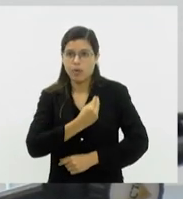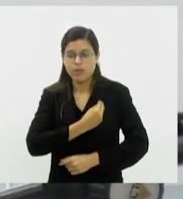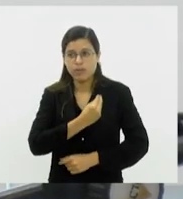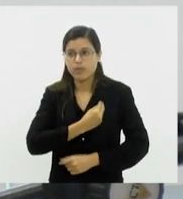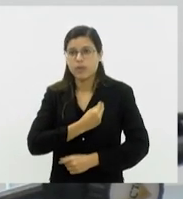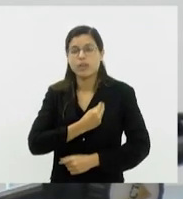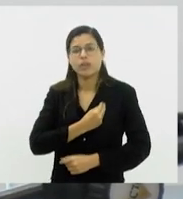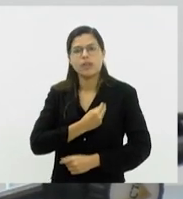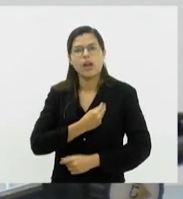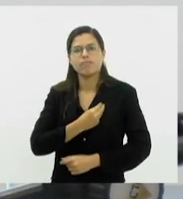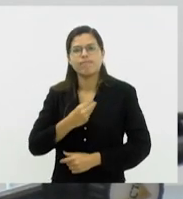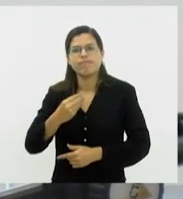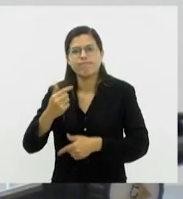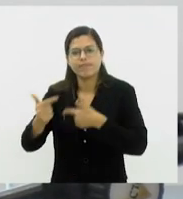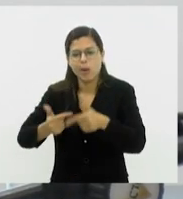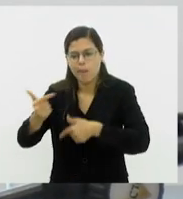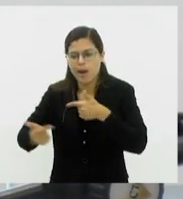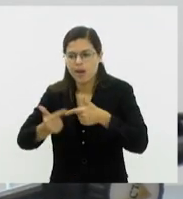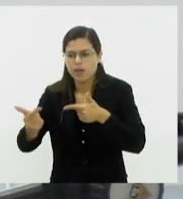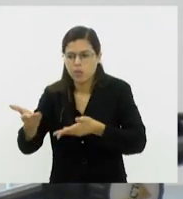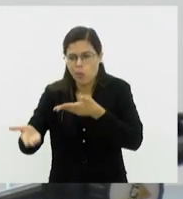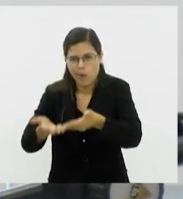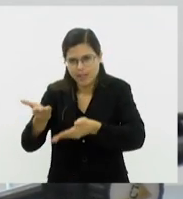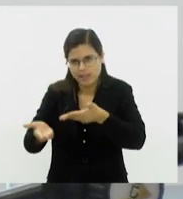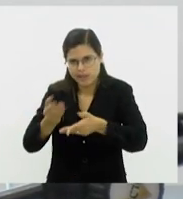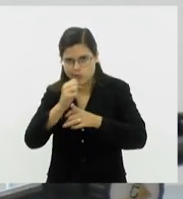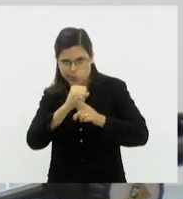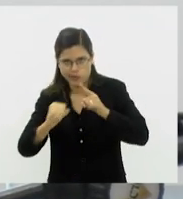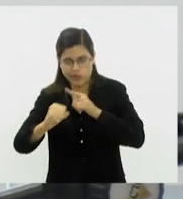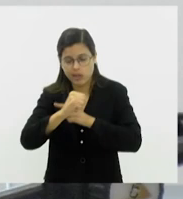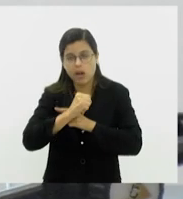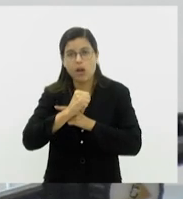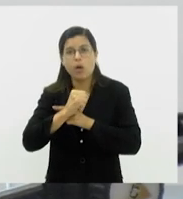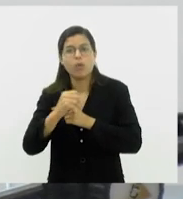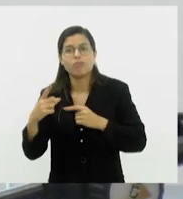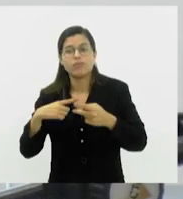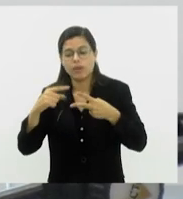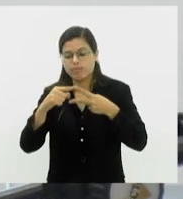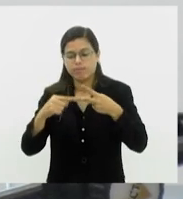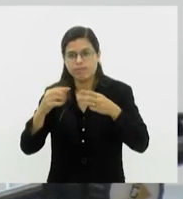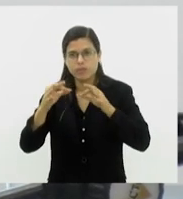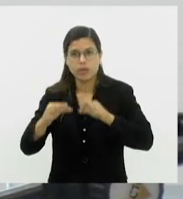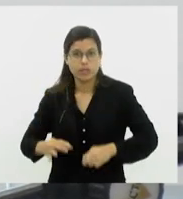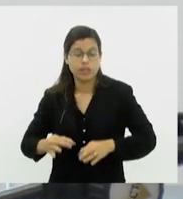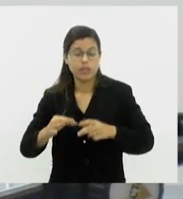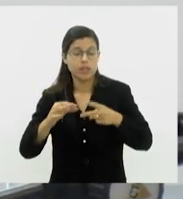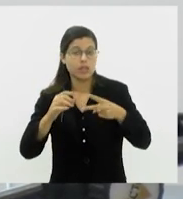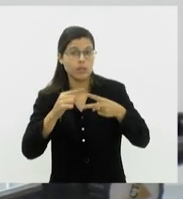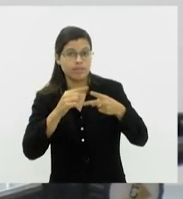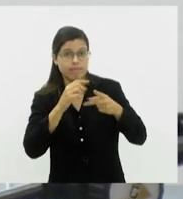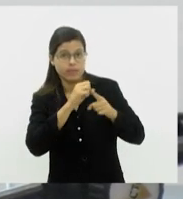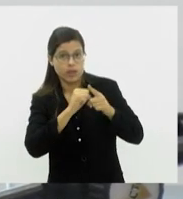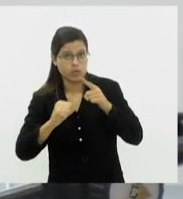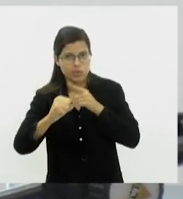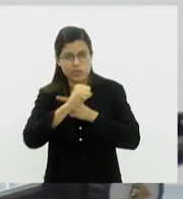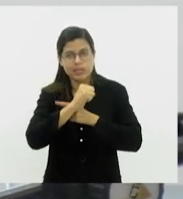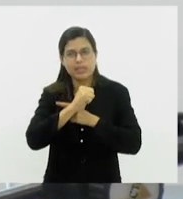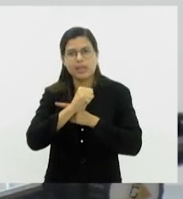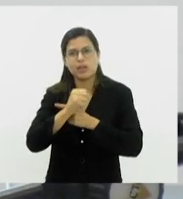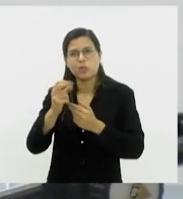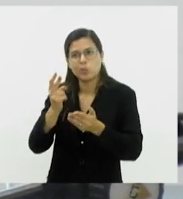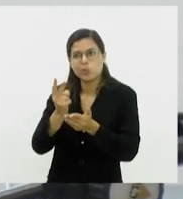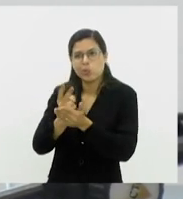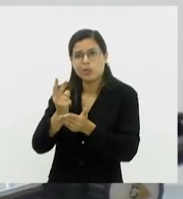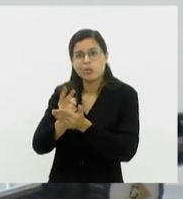assistência social ten duas certezas uma é de que a sociedade ainda está impregnada de